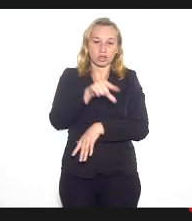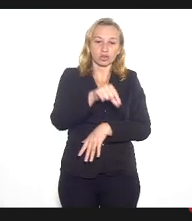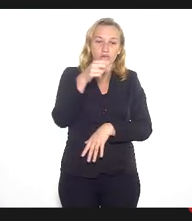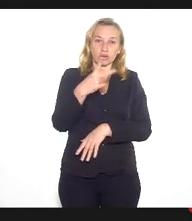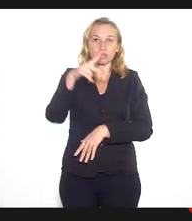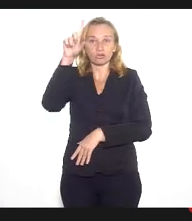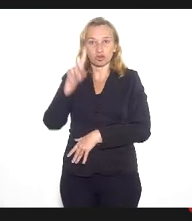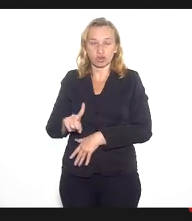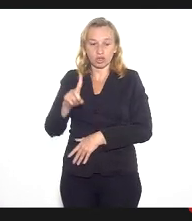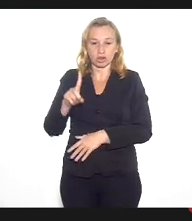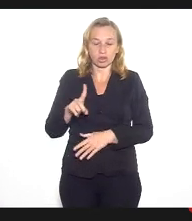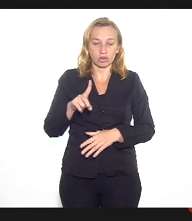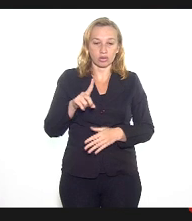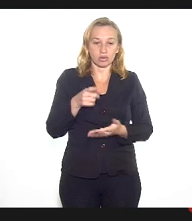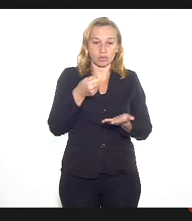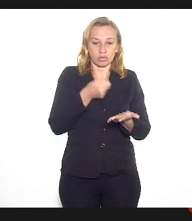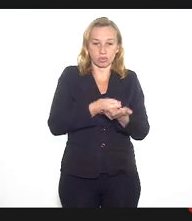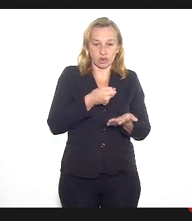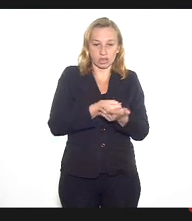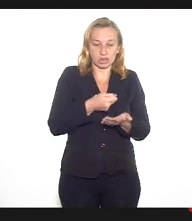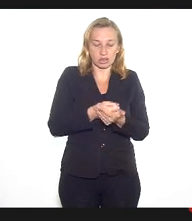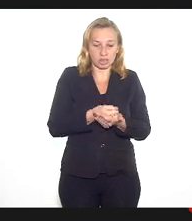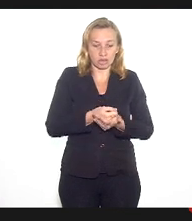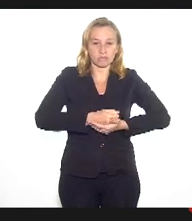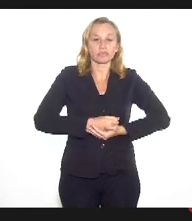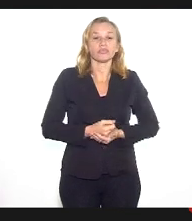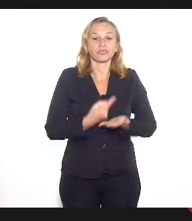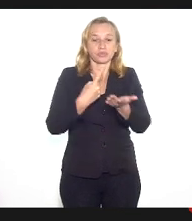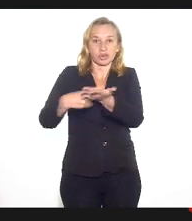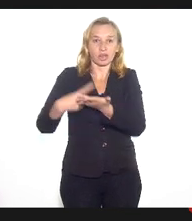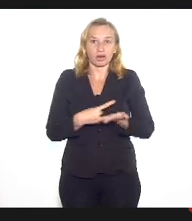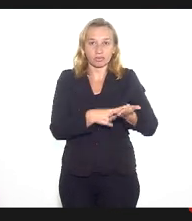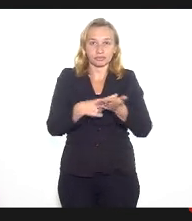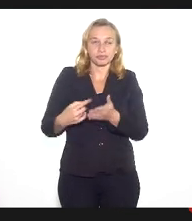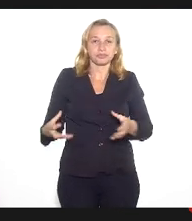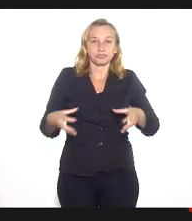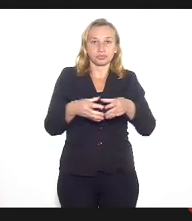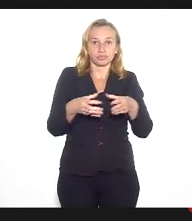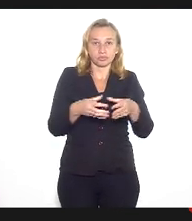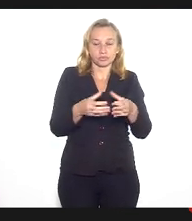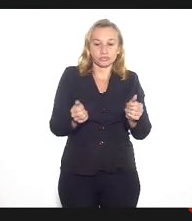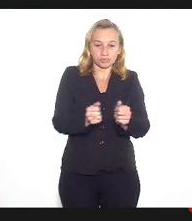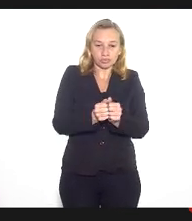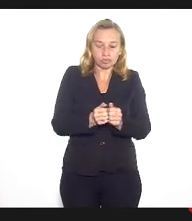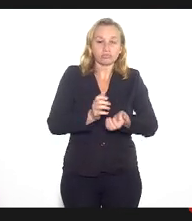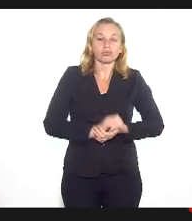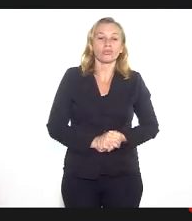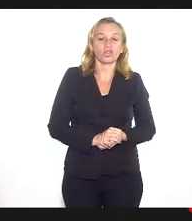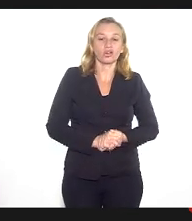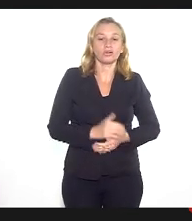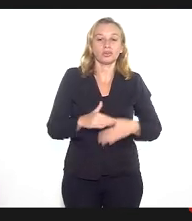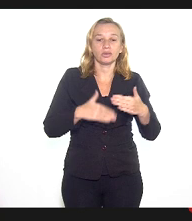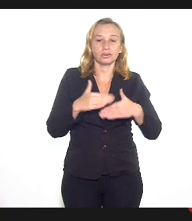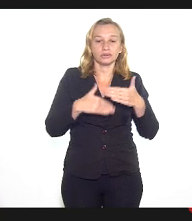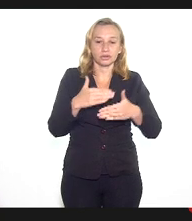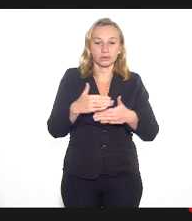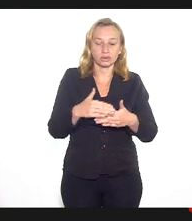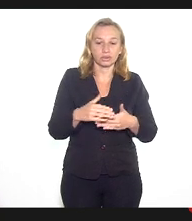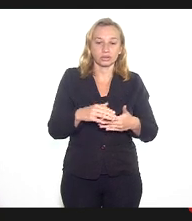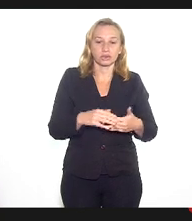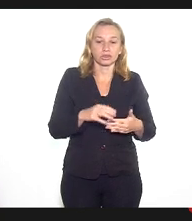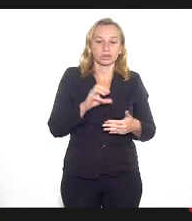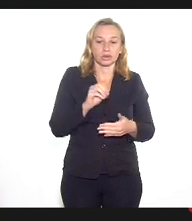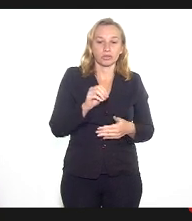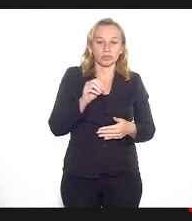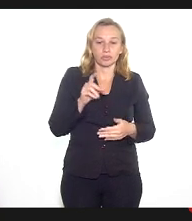direitos e obrigações entre si. Nesse acordo de operação conjunta, se estabelece o processo mediante o qual o operador